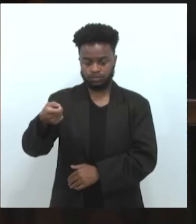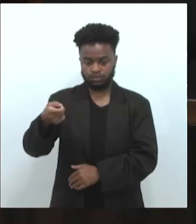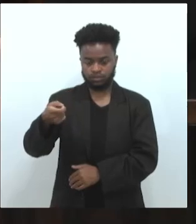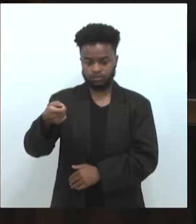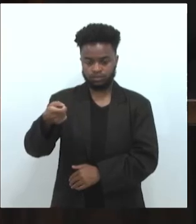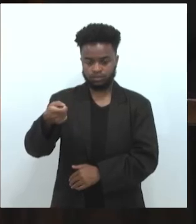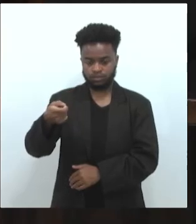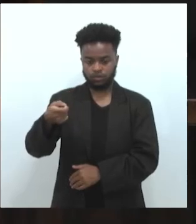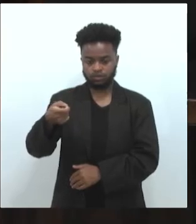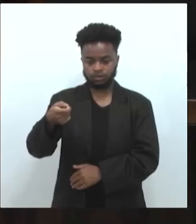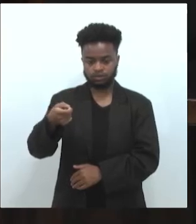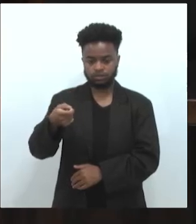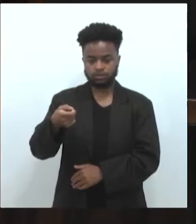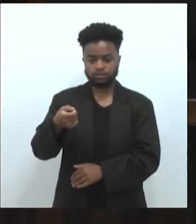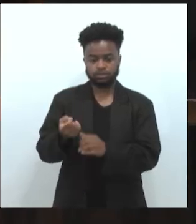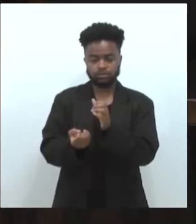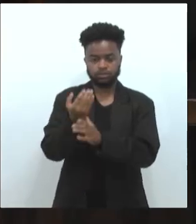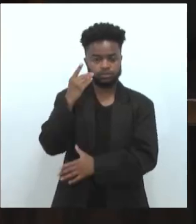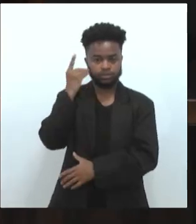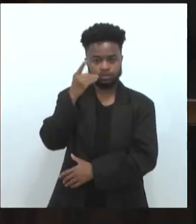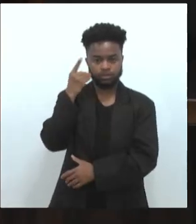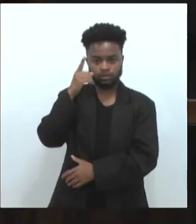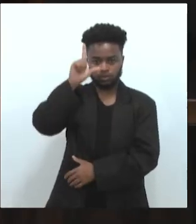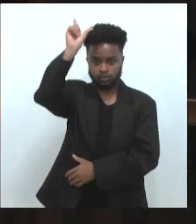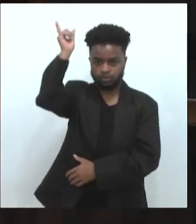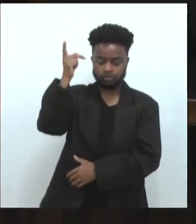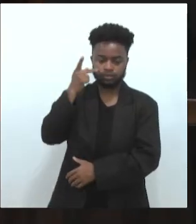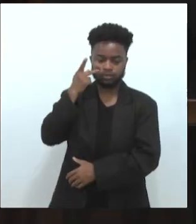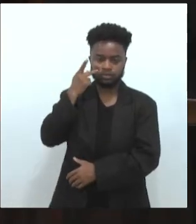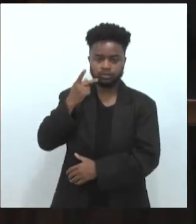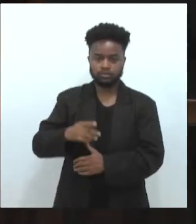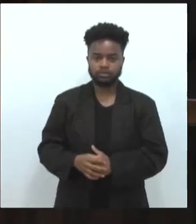2010, de autoria do deputado Luiz Paulo,